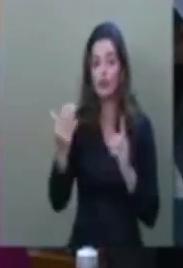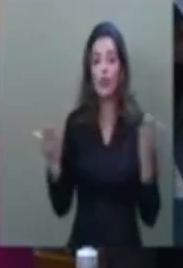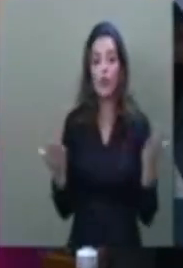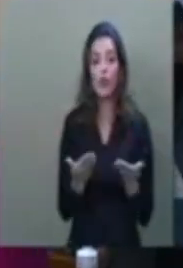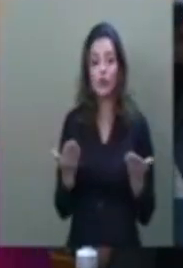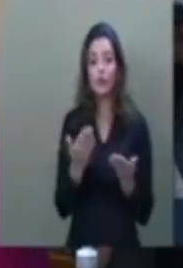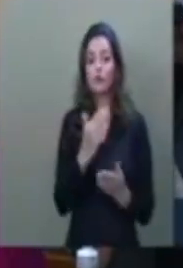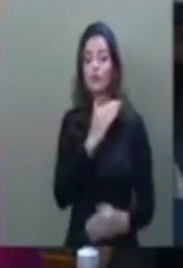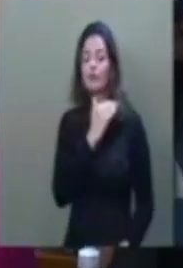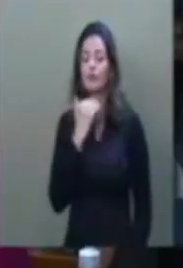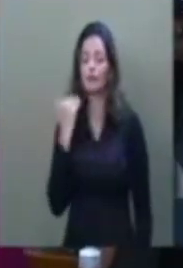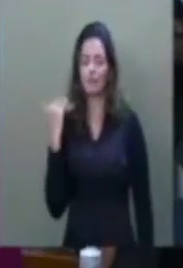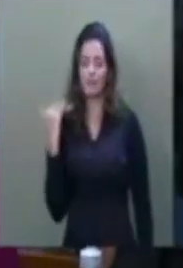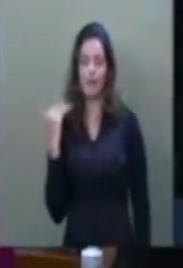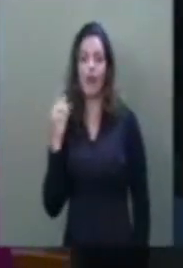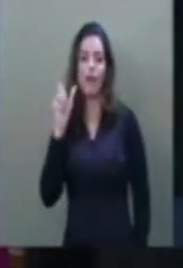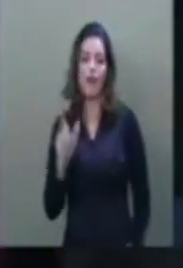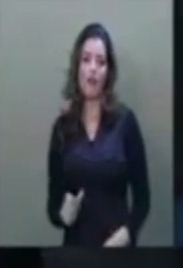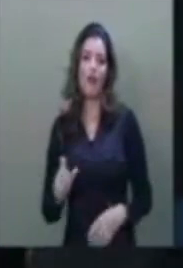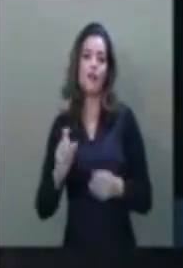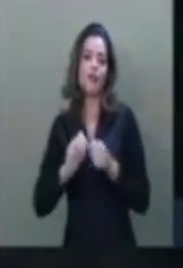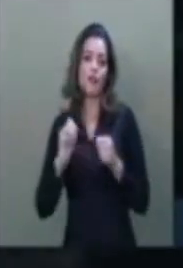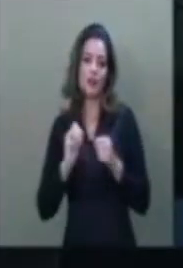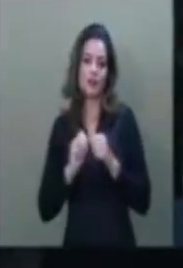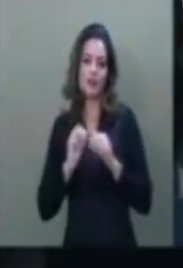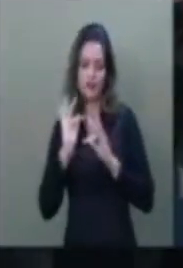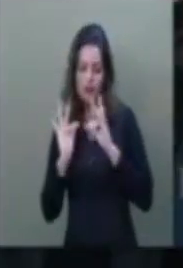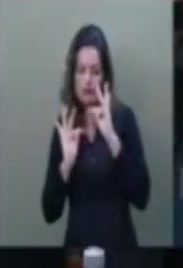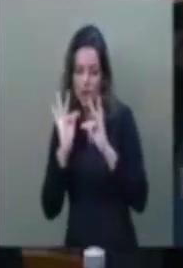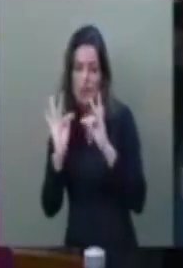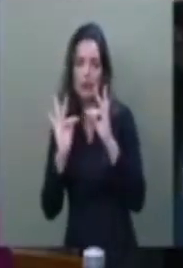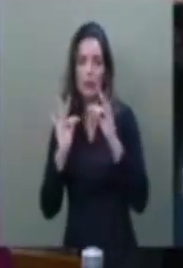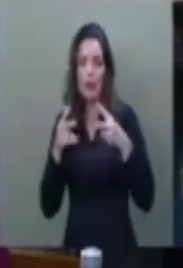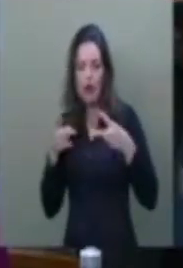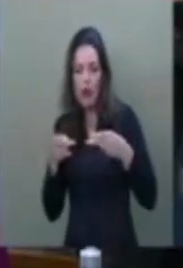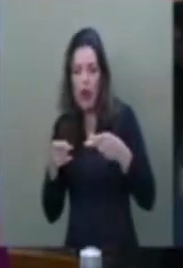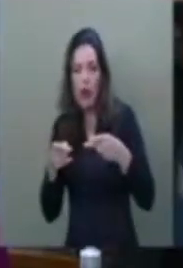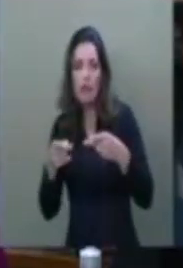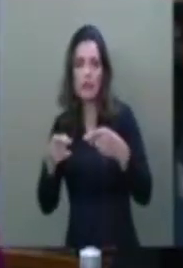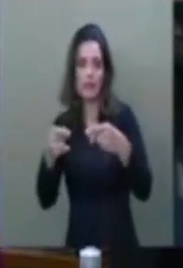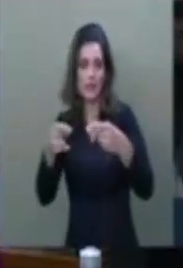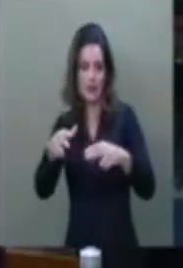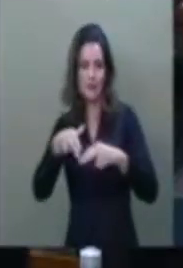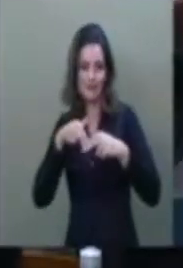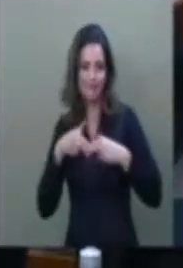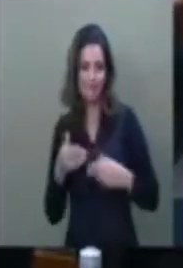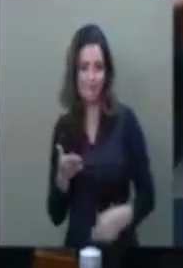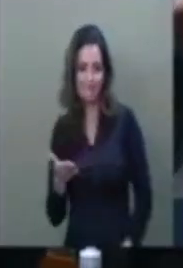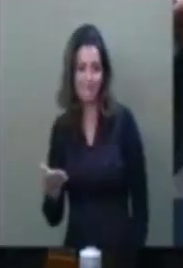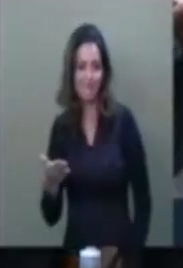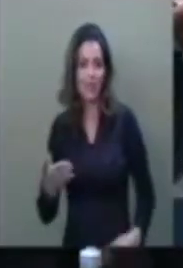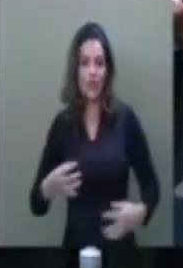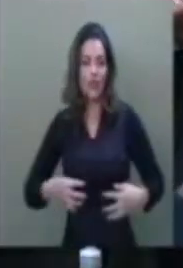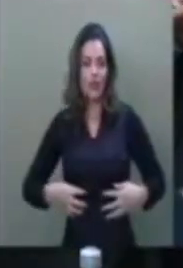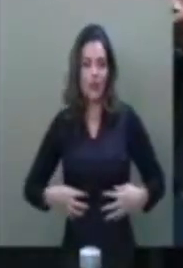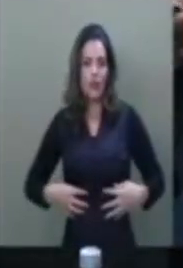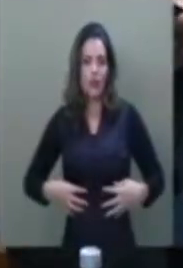fevereiro. Realizava tratamento e imunoterapia em razão de diagnóstico de um câncer de